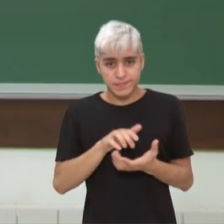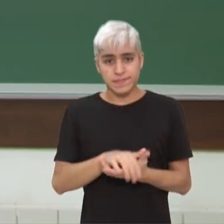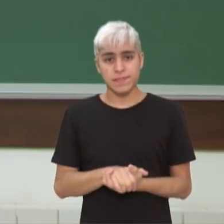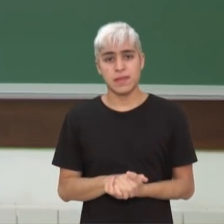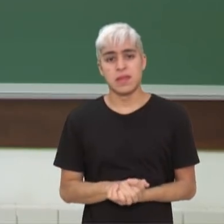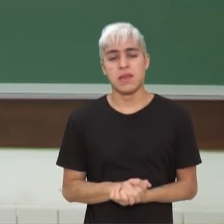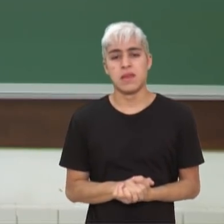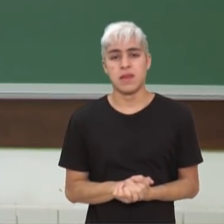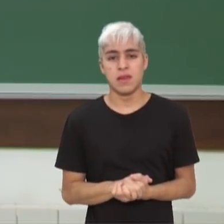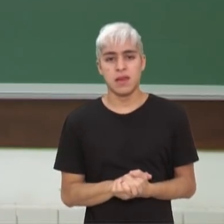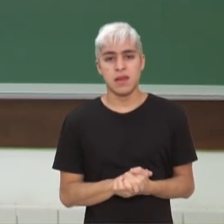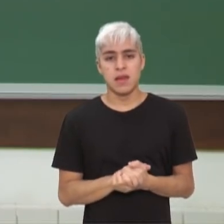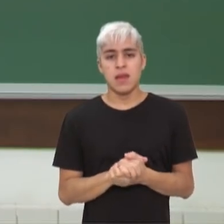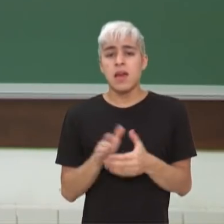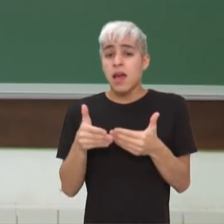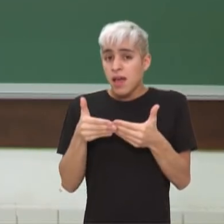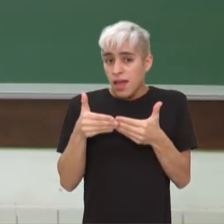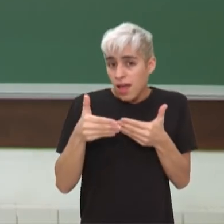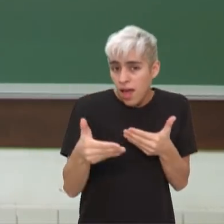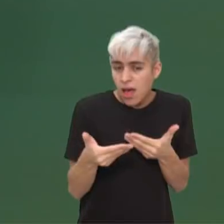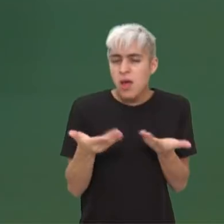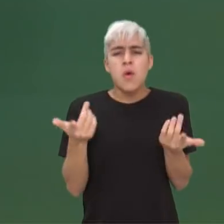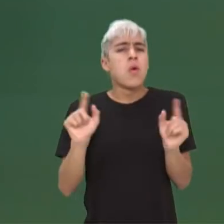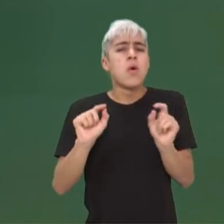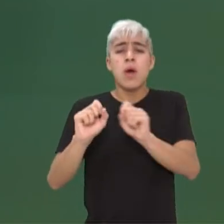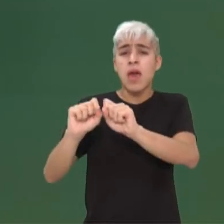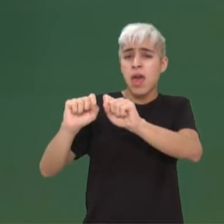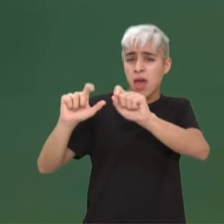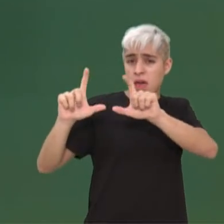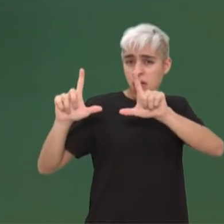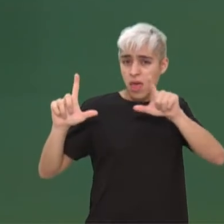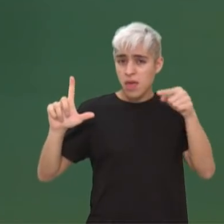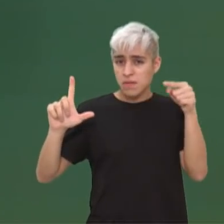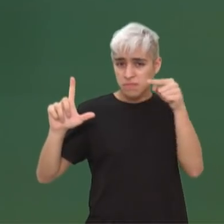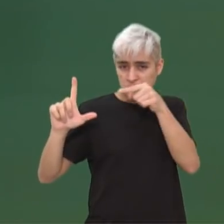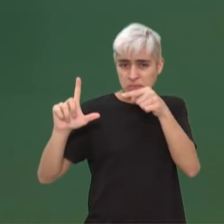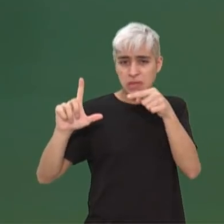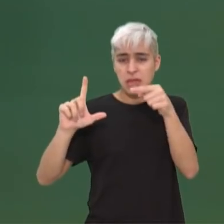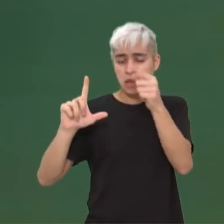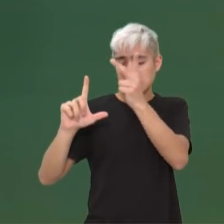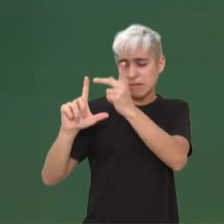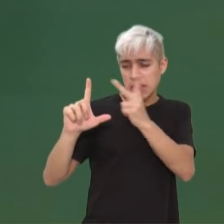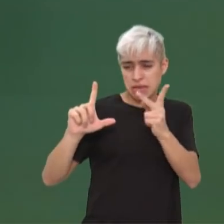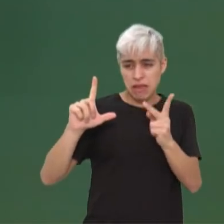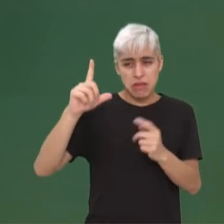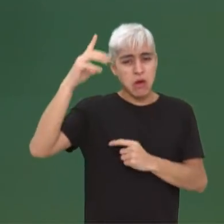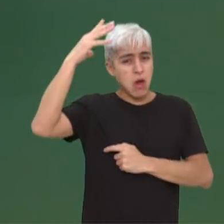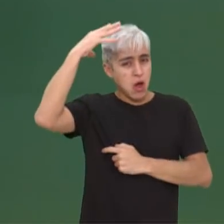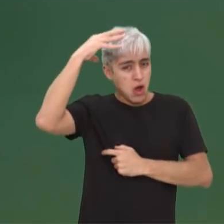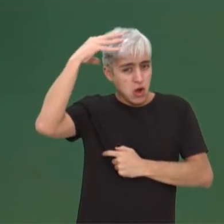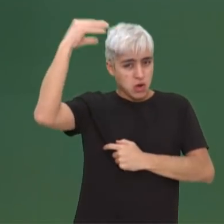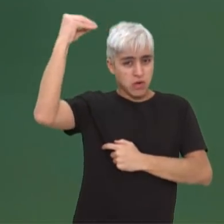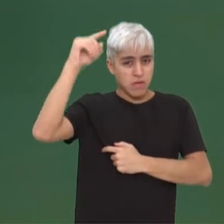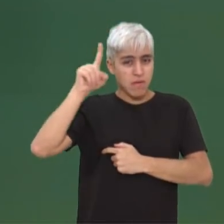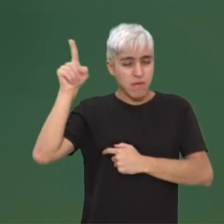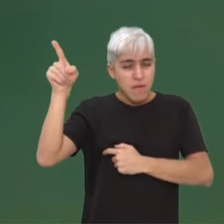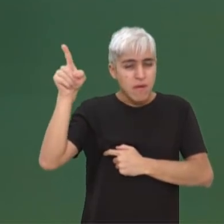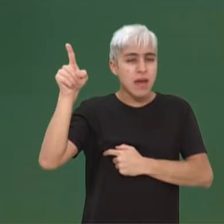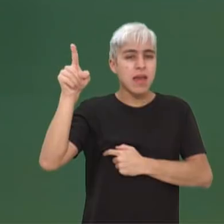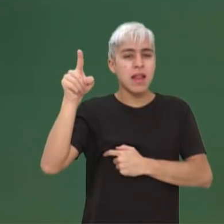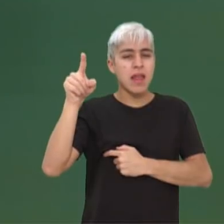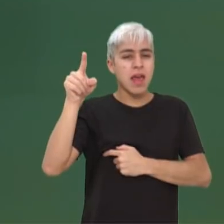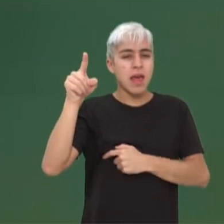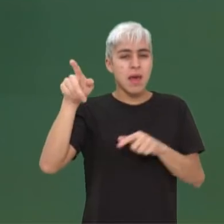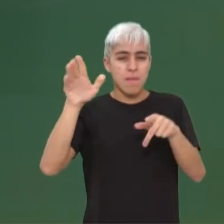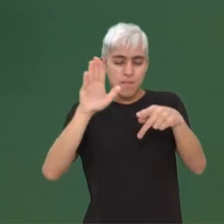Avançando aqui, eu trouxe para vocês aqui uma imagem do Goku e já vou explicar o porquê. O Goku é um personagem do Dragon Ball, sei que vocês aí de